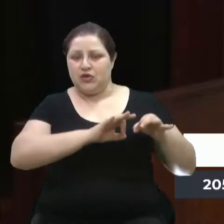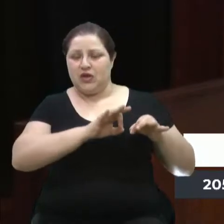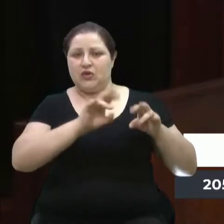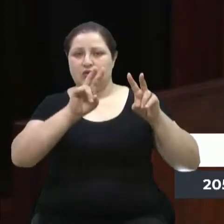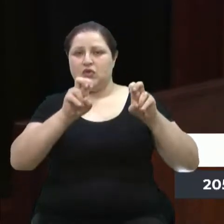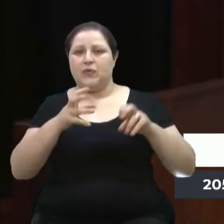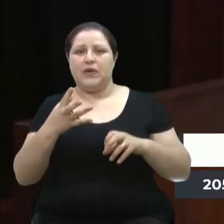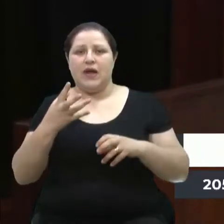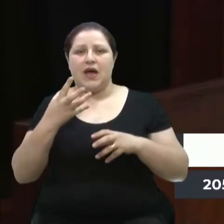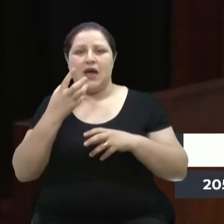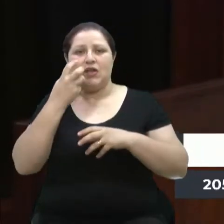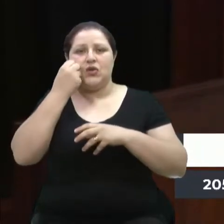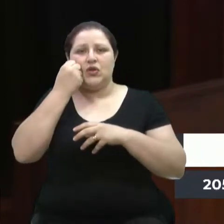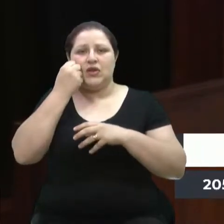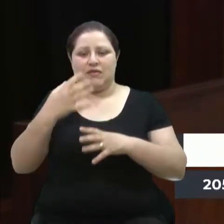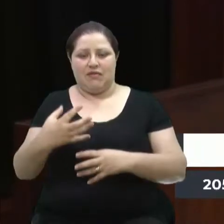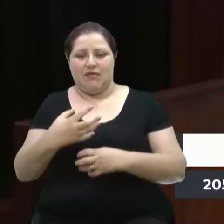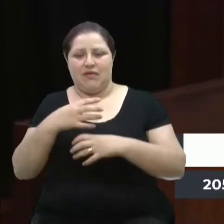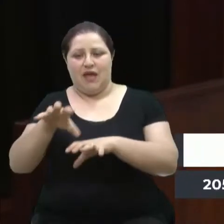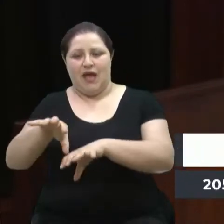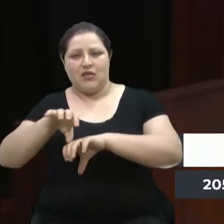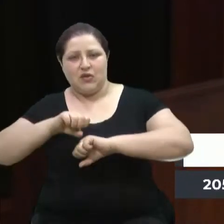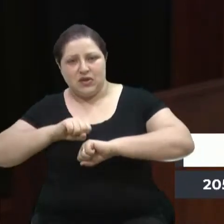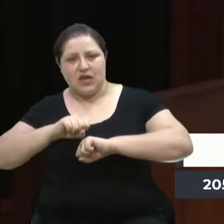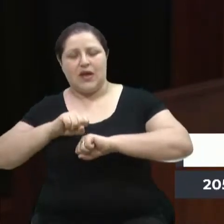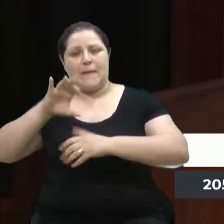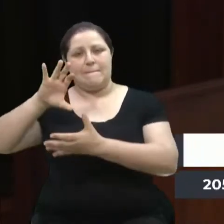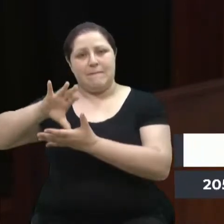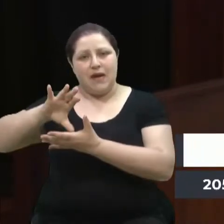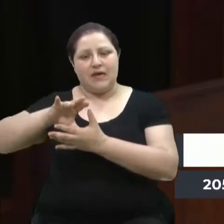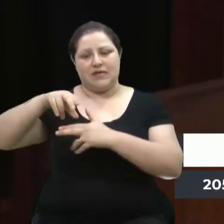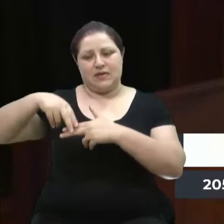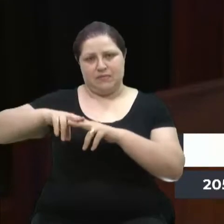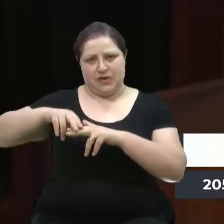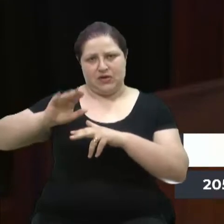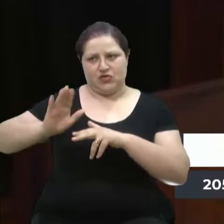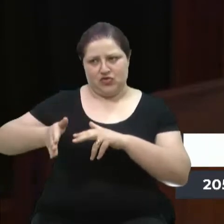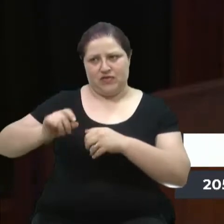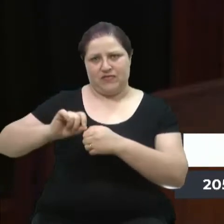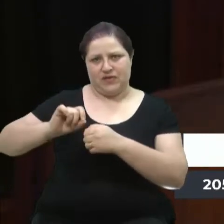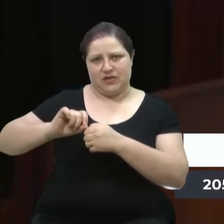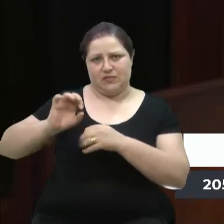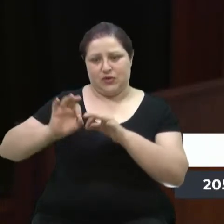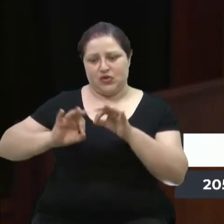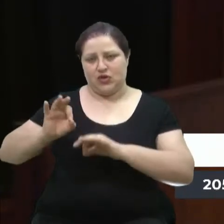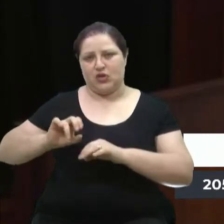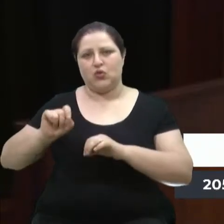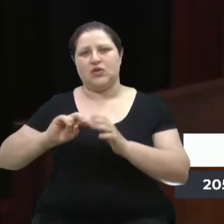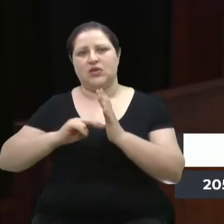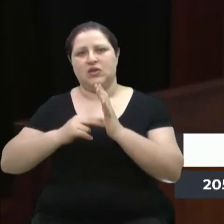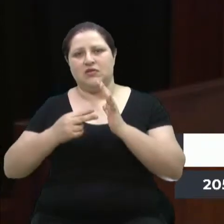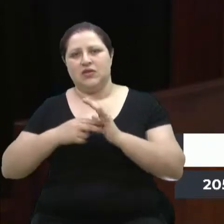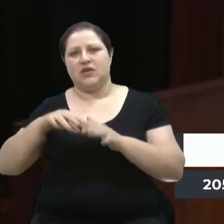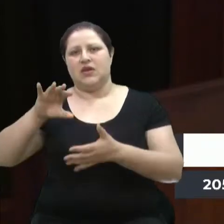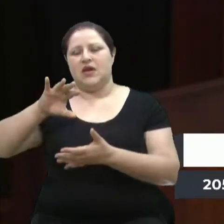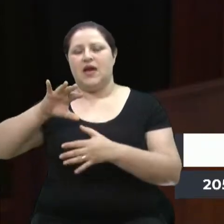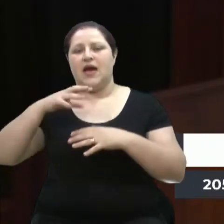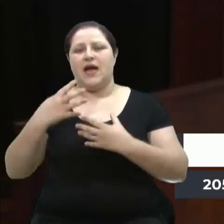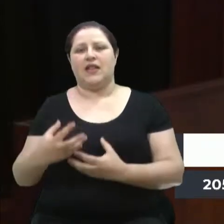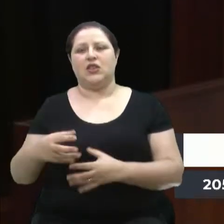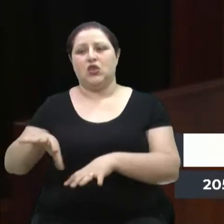estou mentindo que todo mundo votou isso e foi decretada correto não foi o projeto diz o que é adoção de Praças e